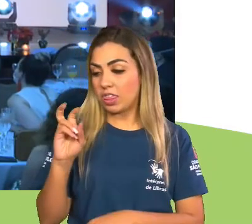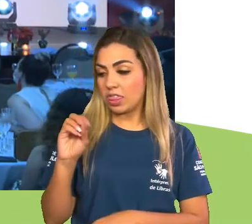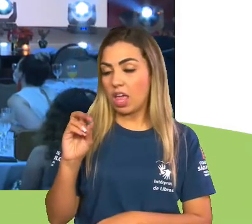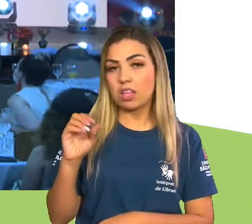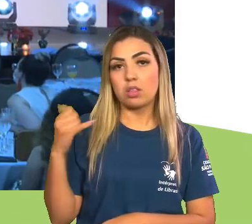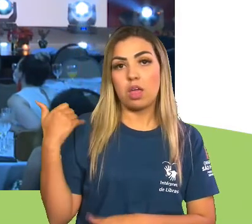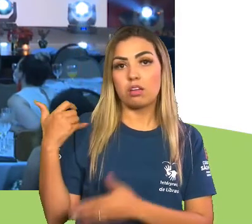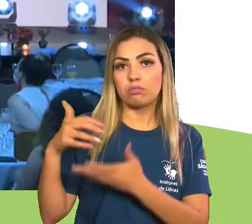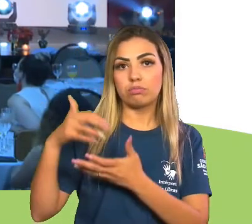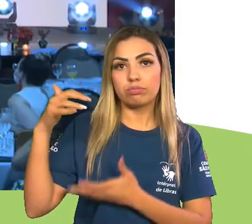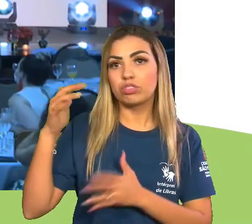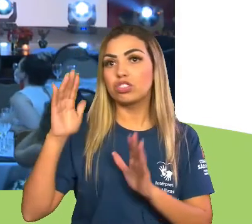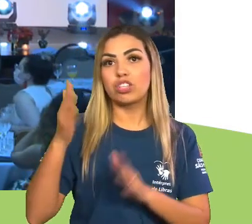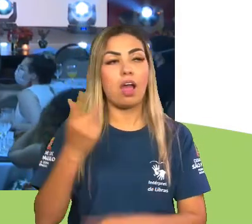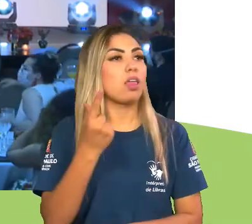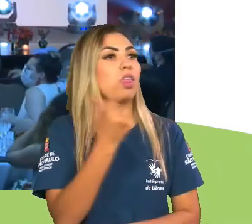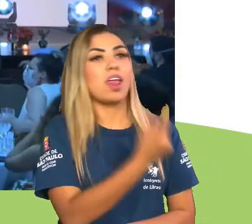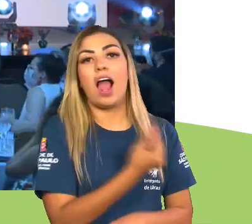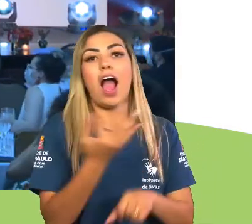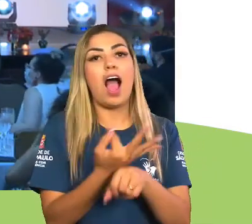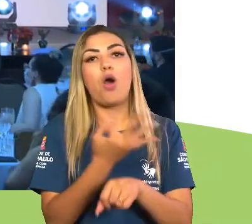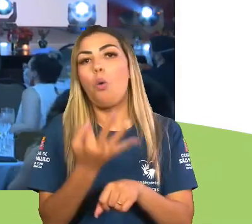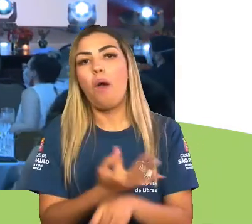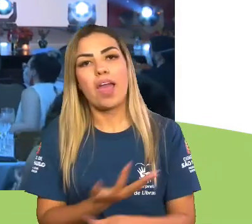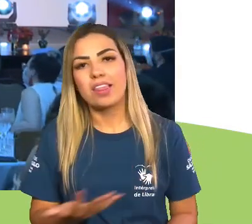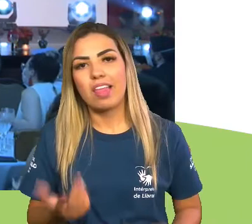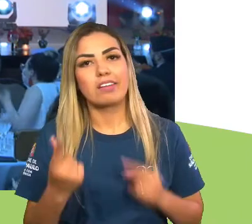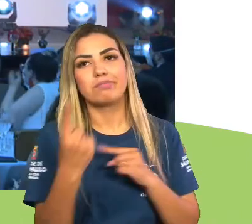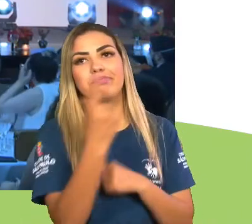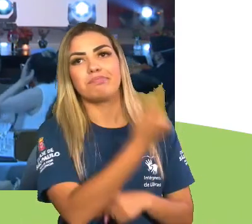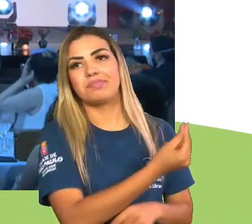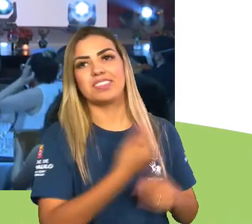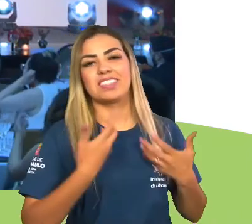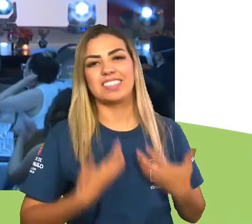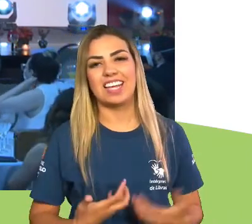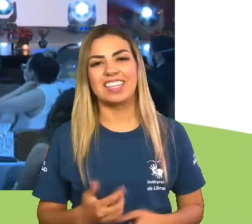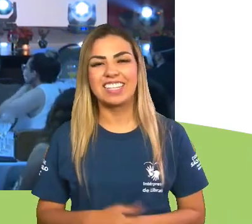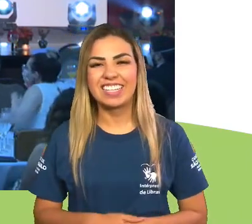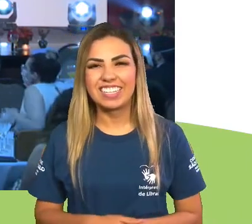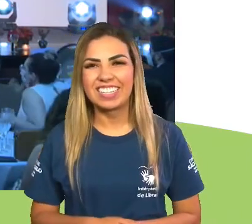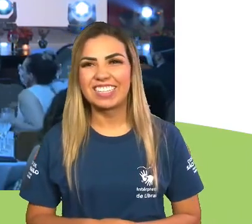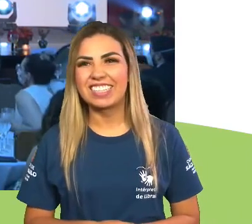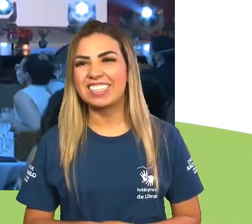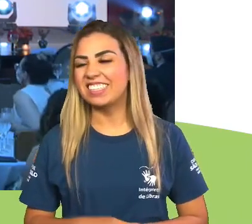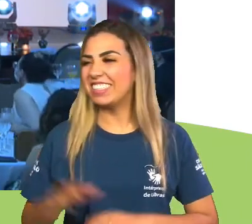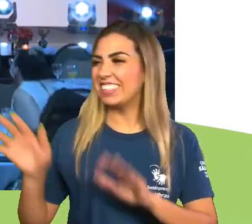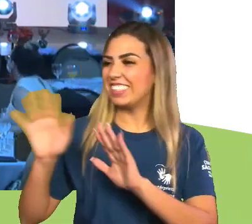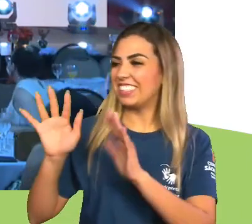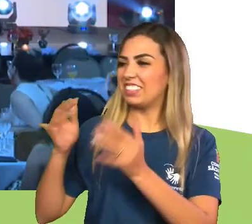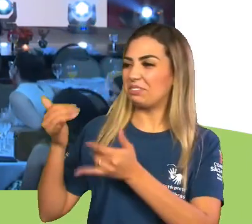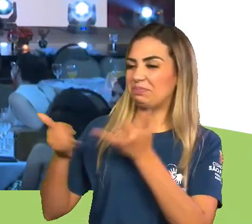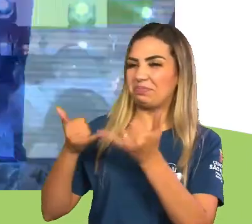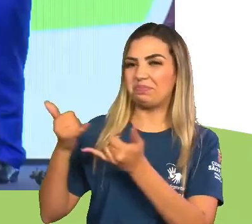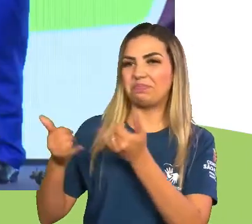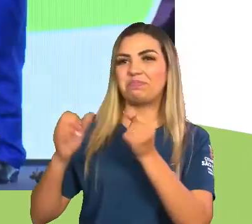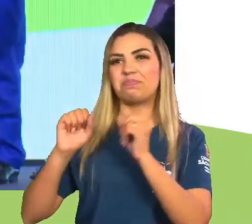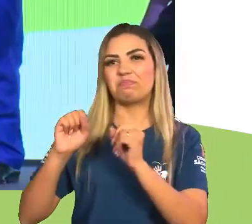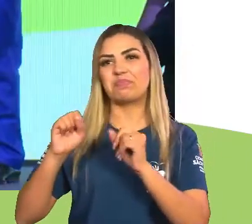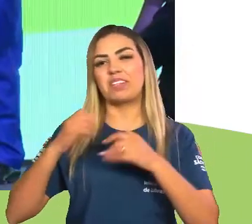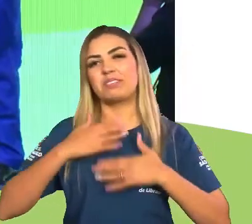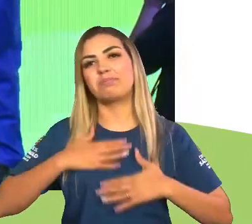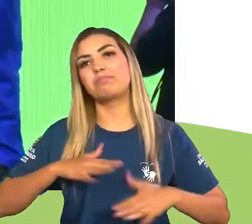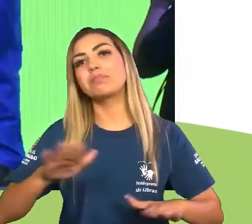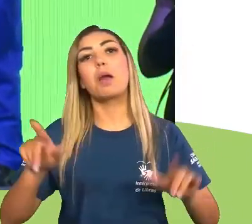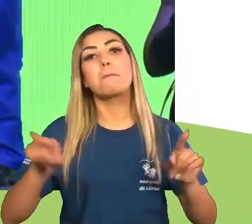não sustenta. Tranquilo. tranquilo, fique à vontade. Vamos colocar uma